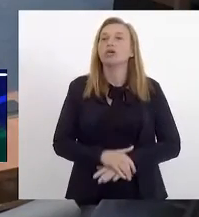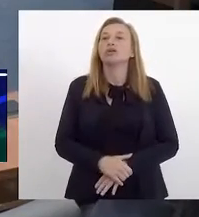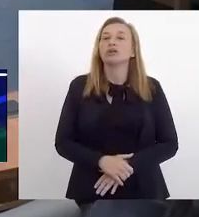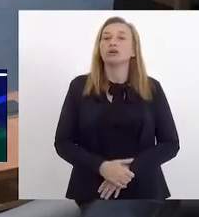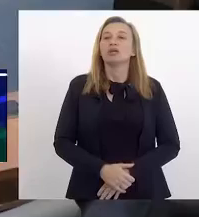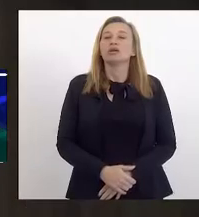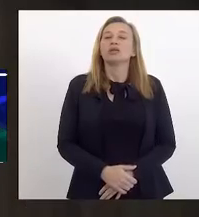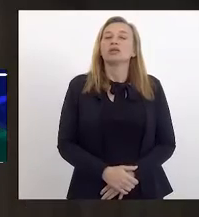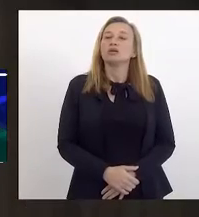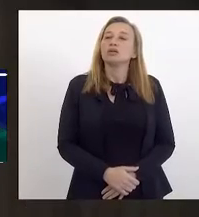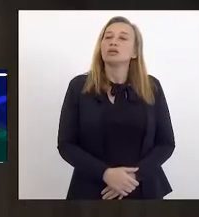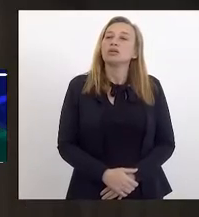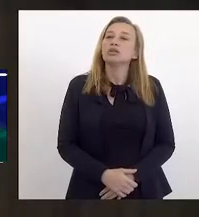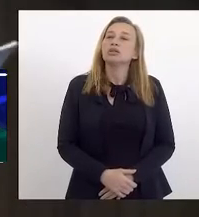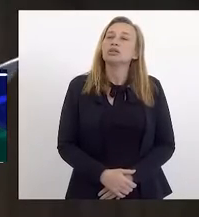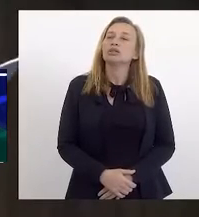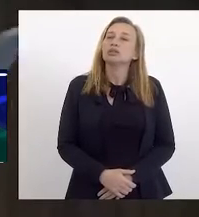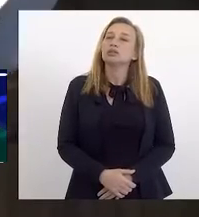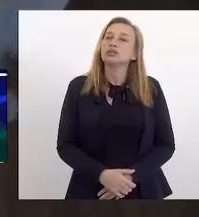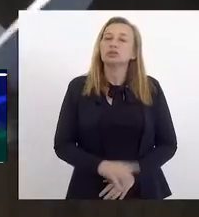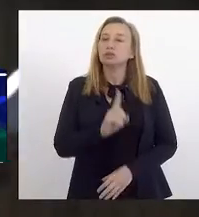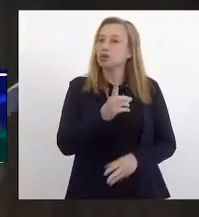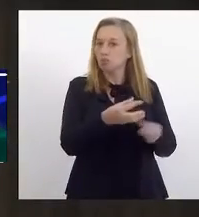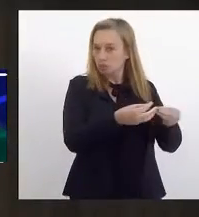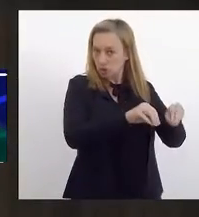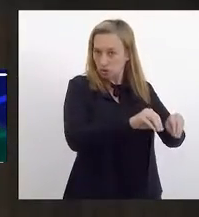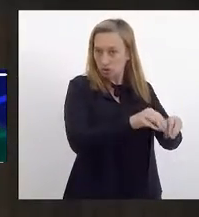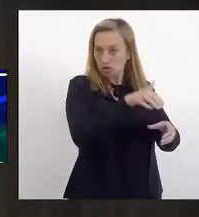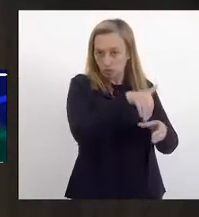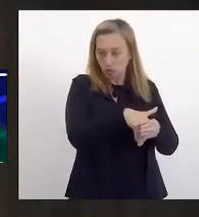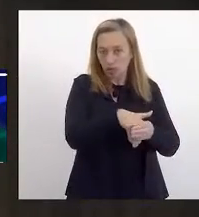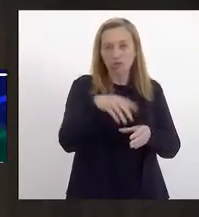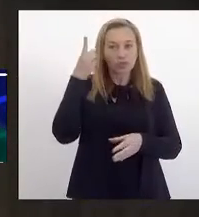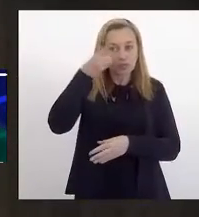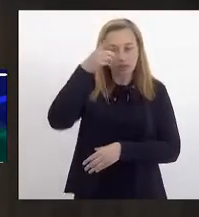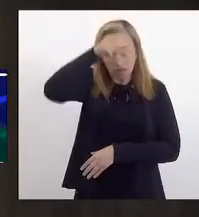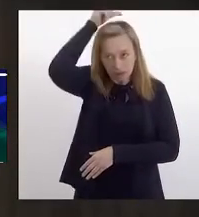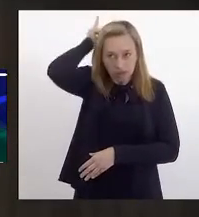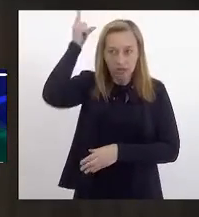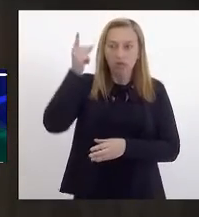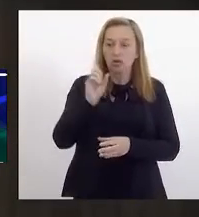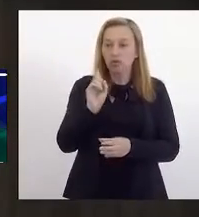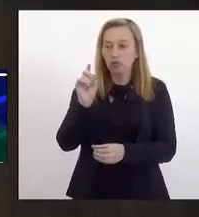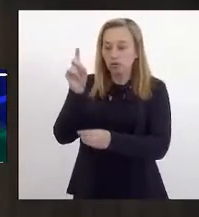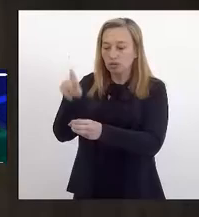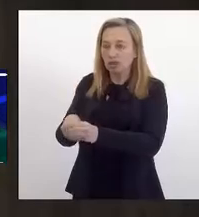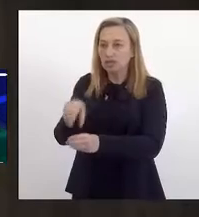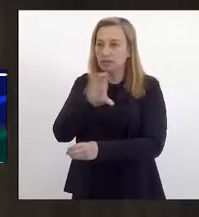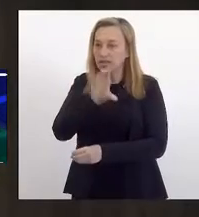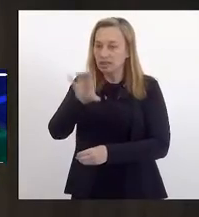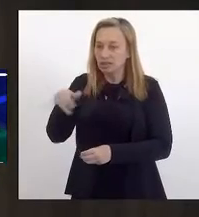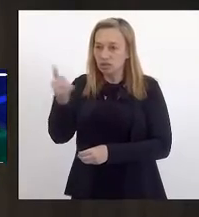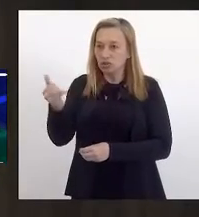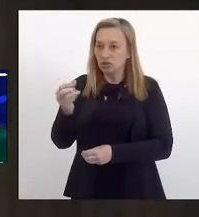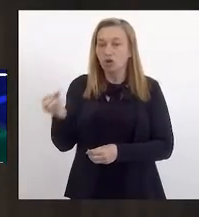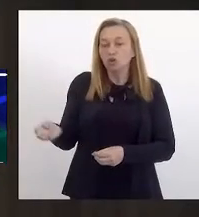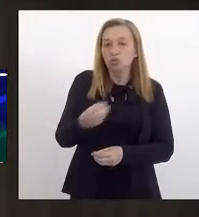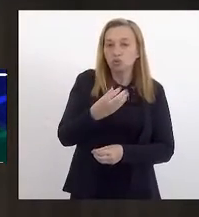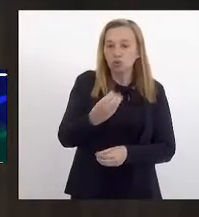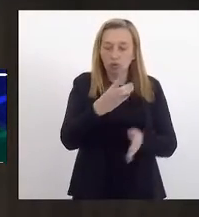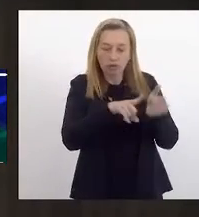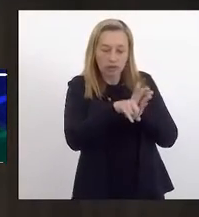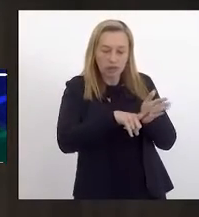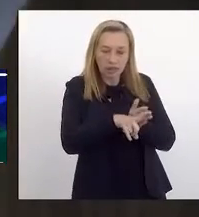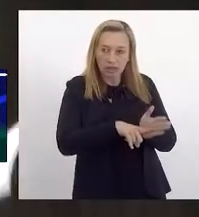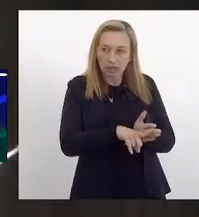que, não em prejudicando o voto do deputado Luiz Paulo, remetesse o projeto à CCJ para nova análise e,